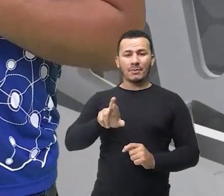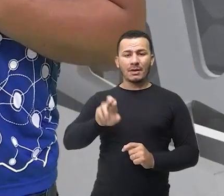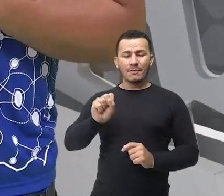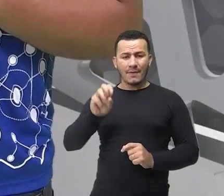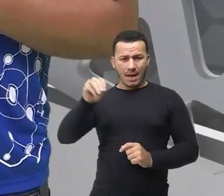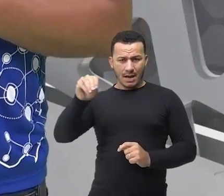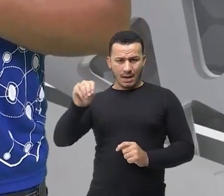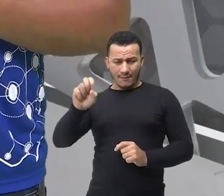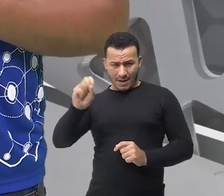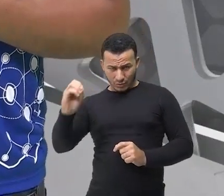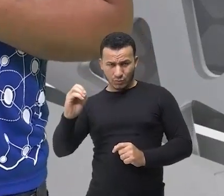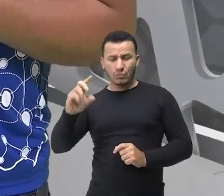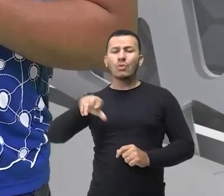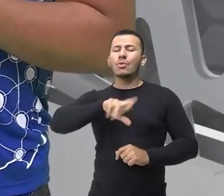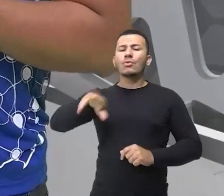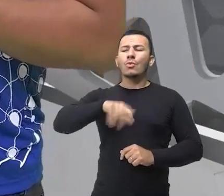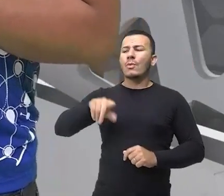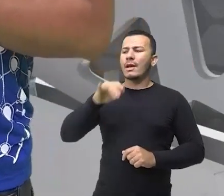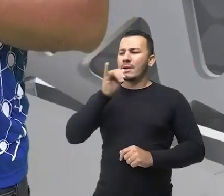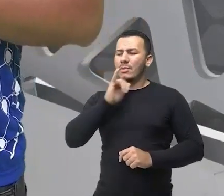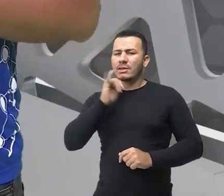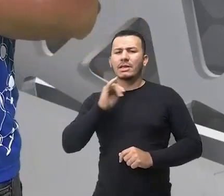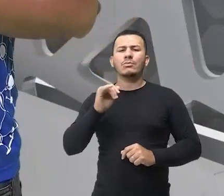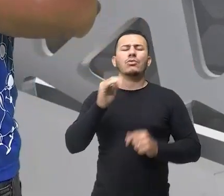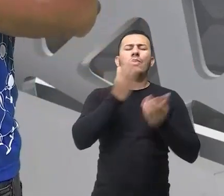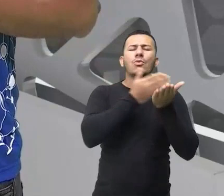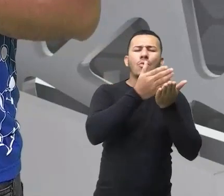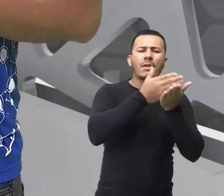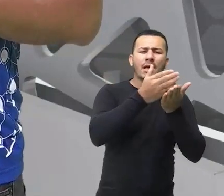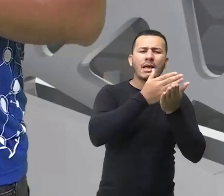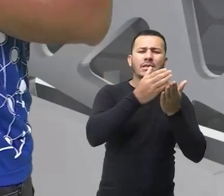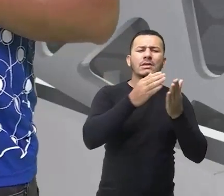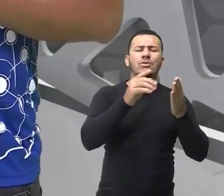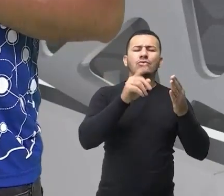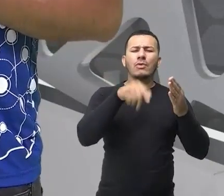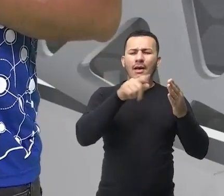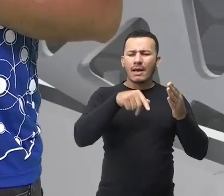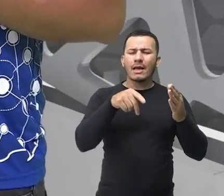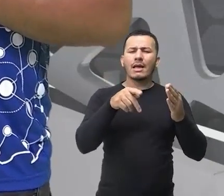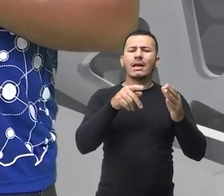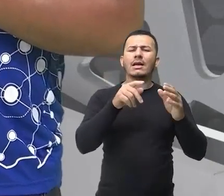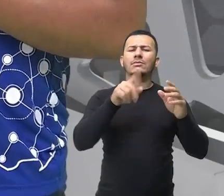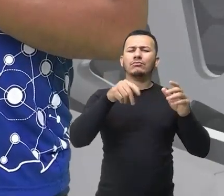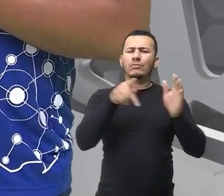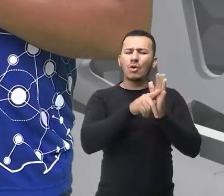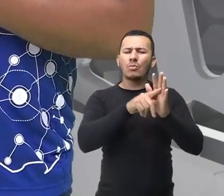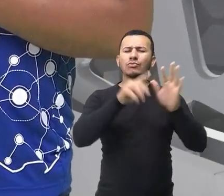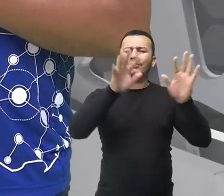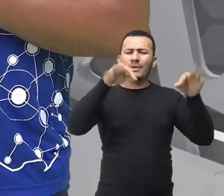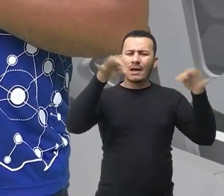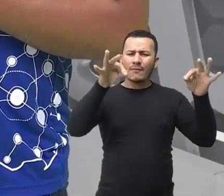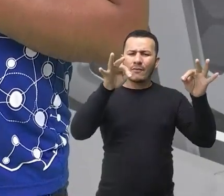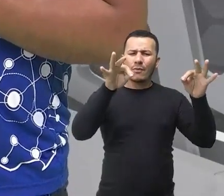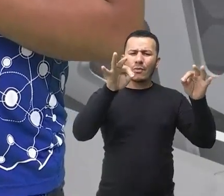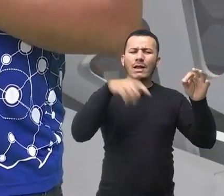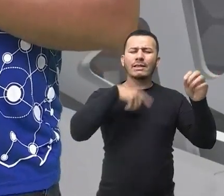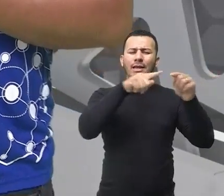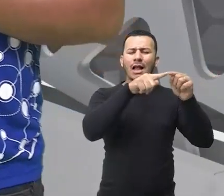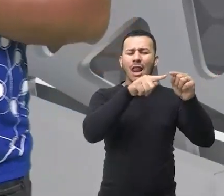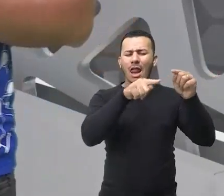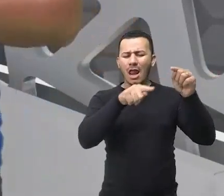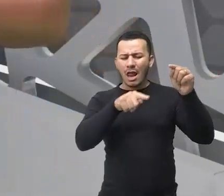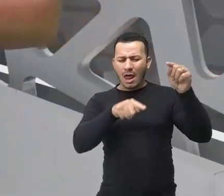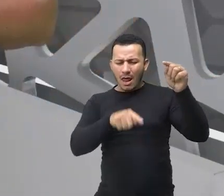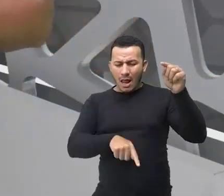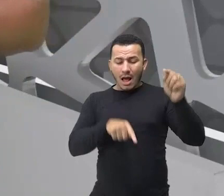uma escrita em parágrafos, começando lá daquela ponta da folha e indo até o final, certo? Marcando